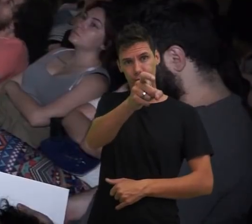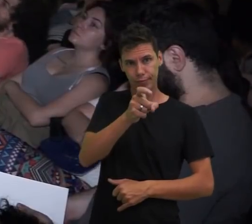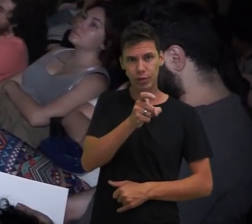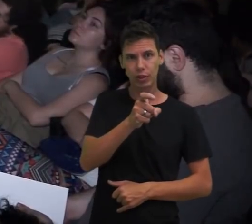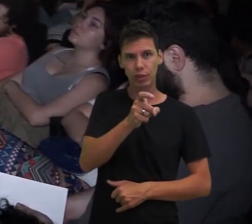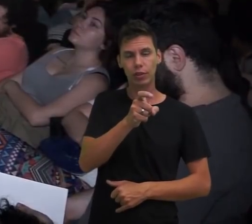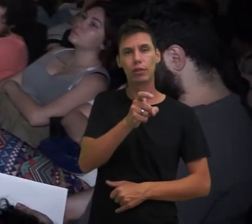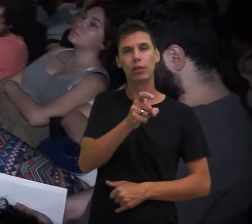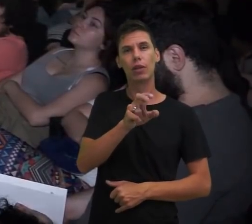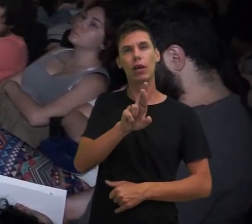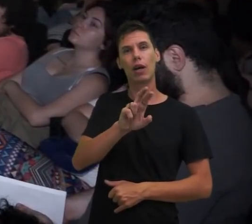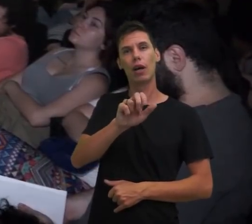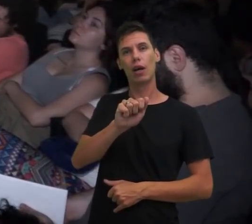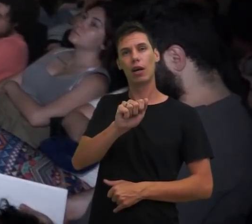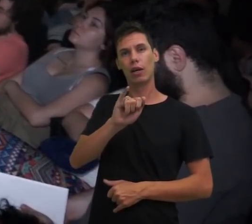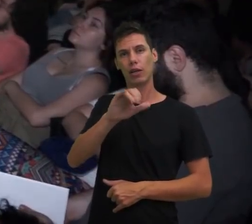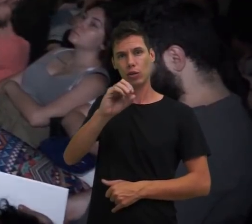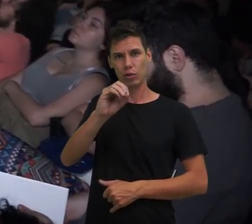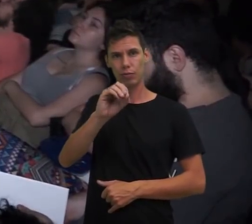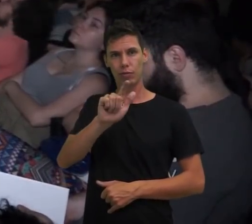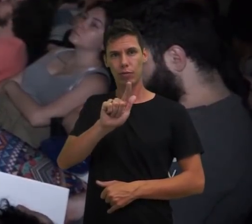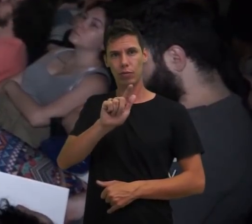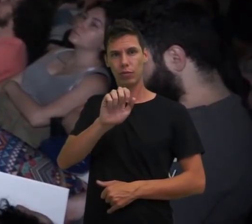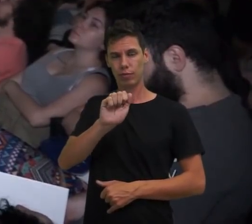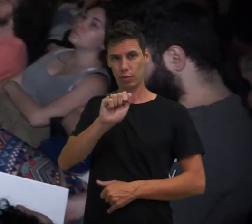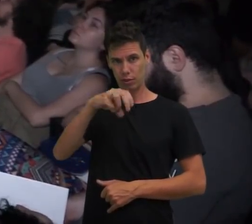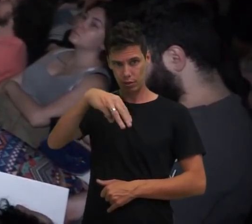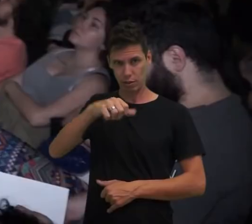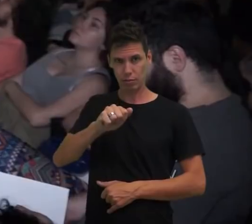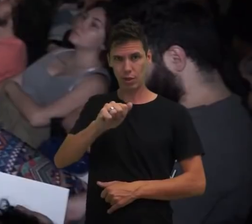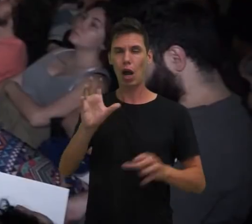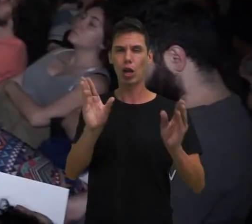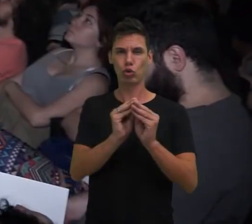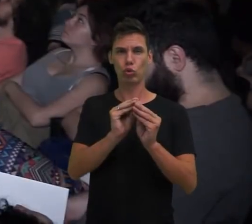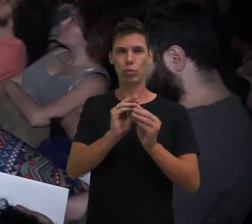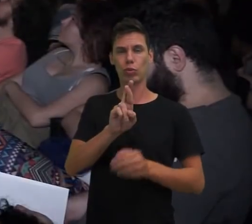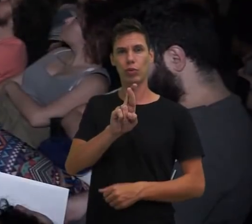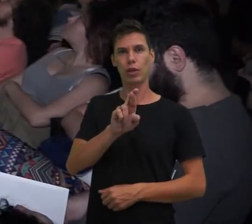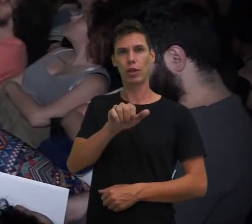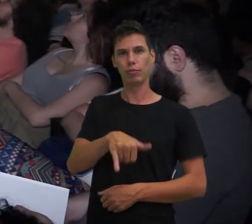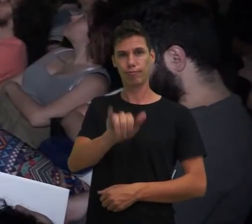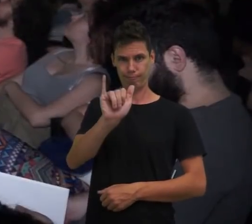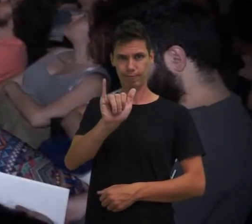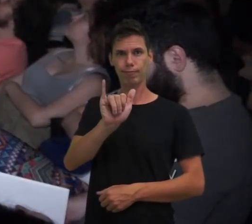depois raio-x raio-gama. E aí são comprimentos de onda menor.